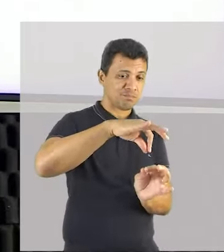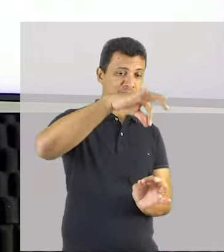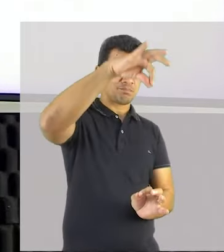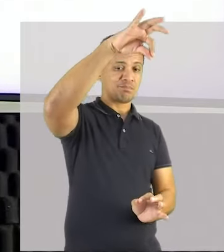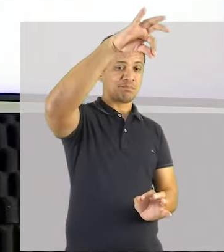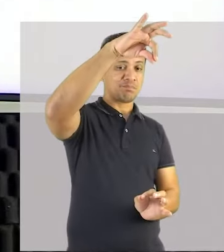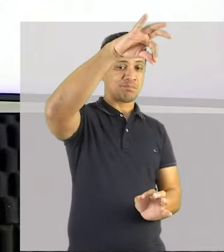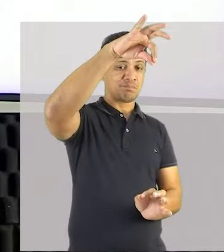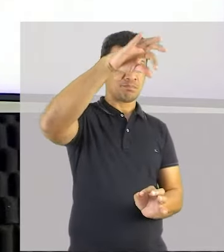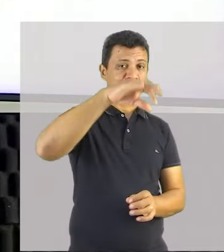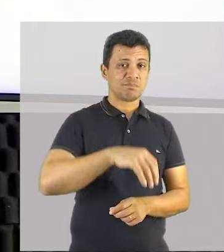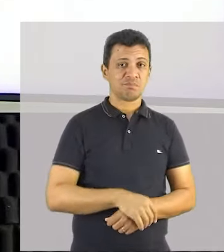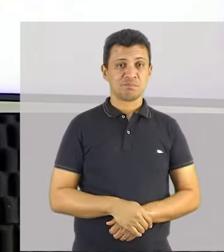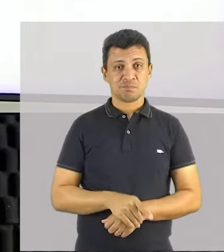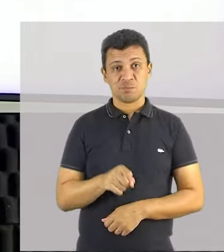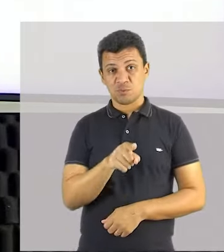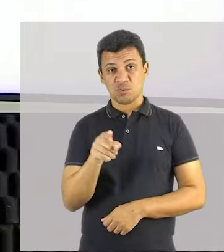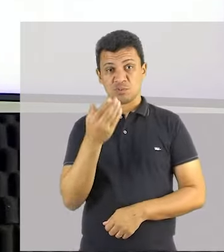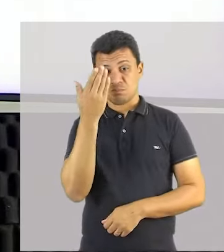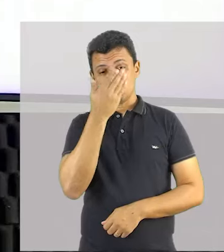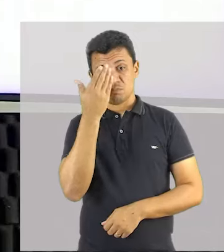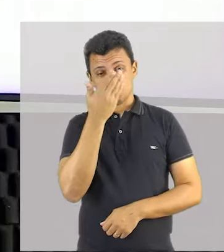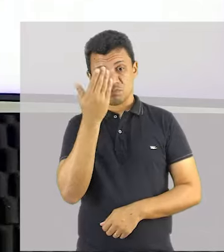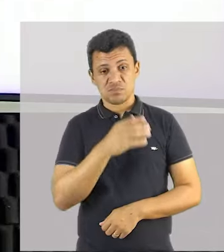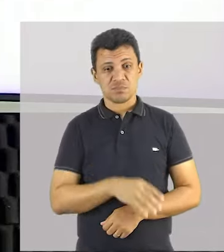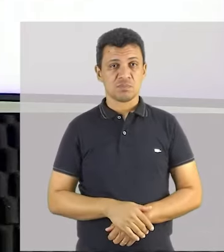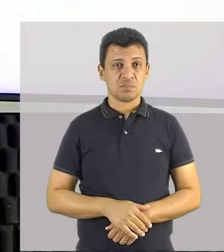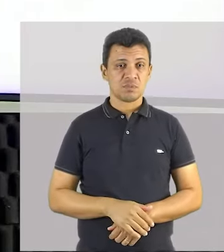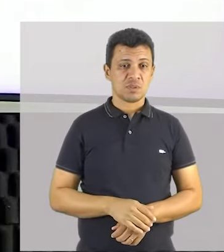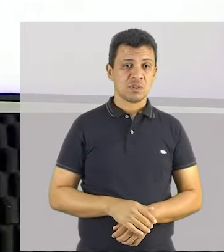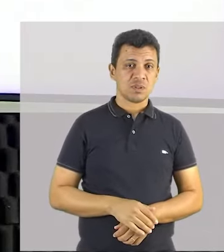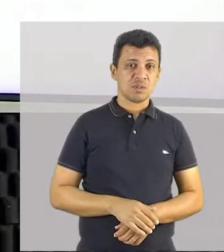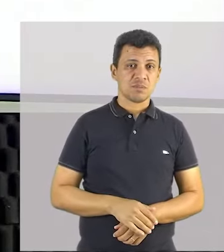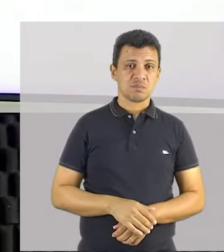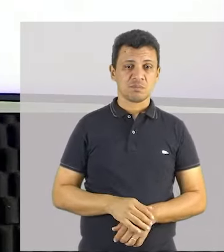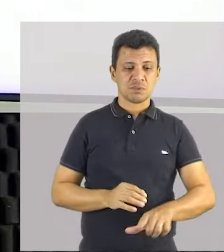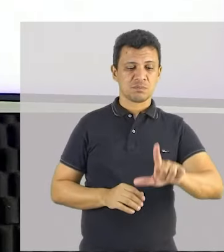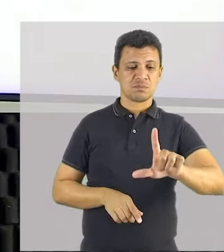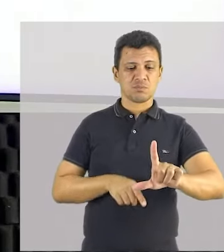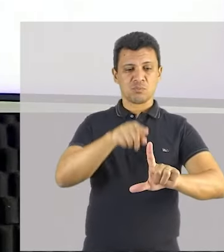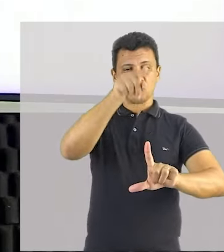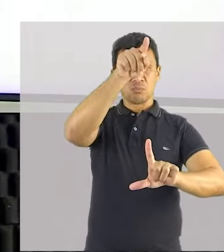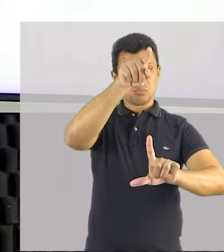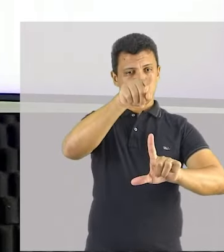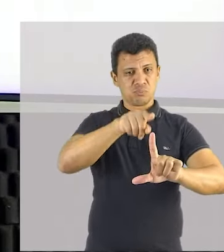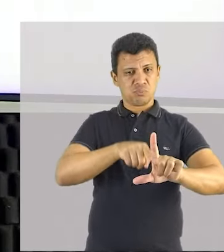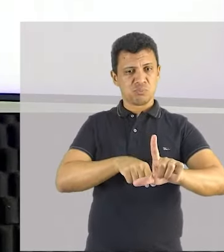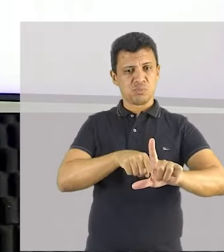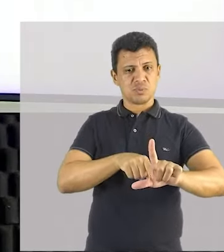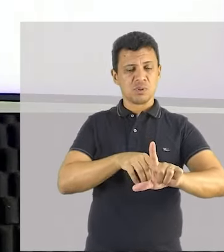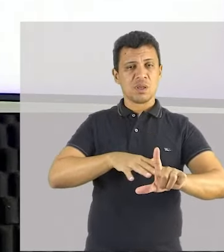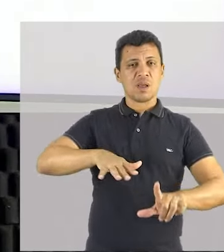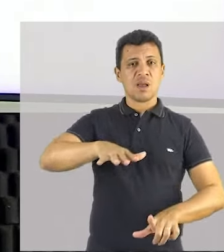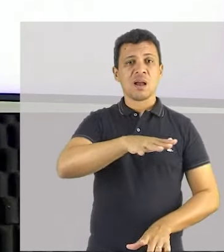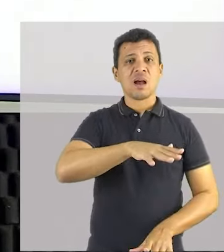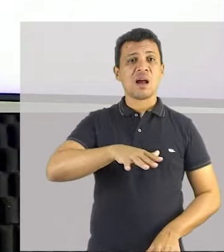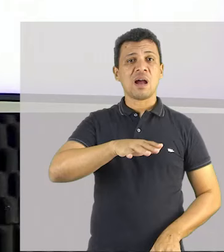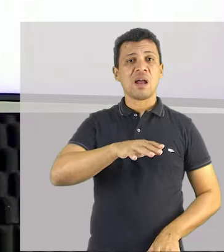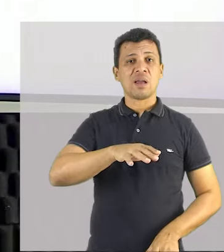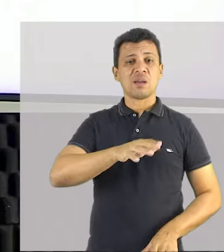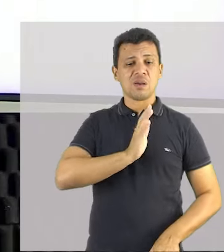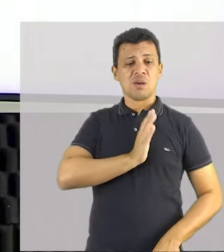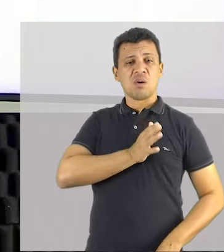tá a questão da legibilidade aqui para vocês mas no eixo vertical nós temos aqui a área de infarto em